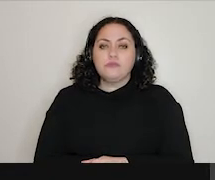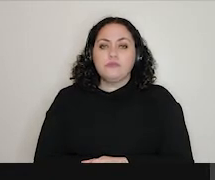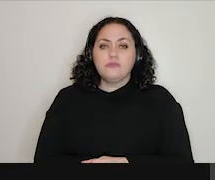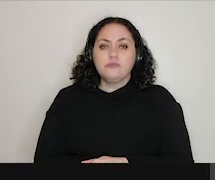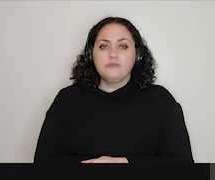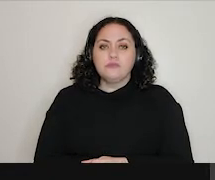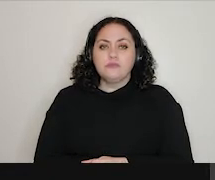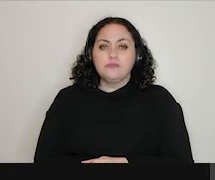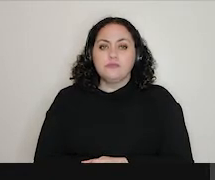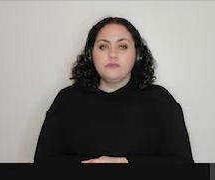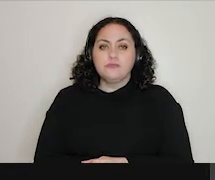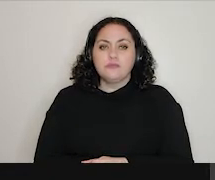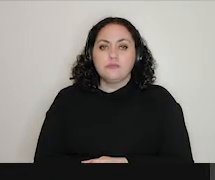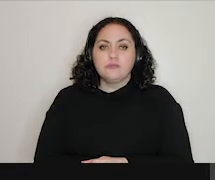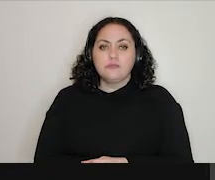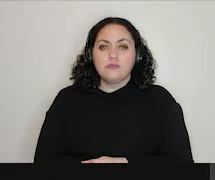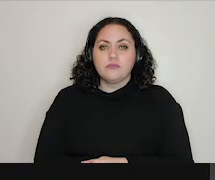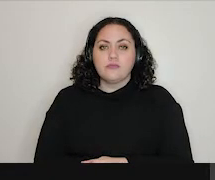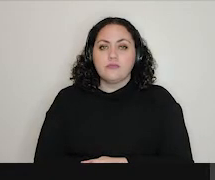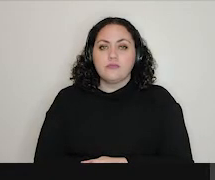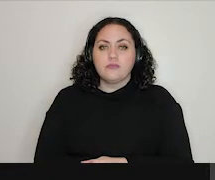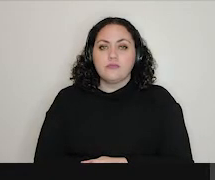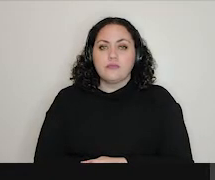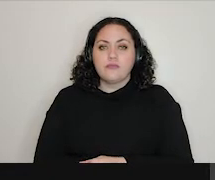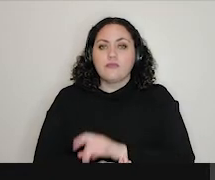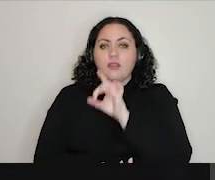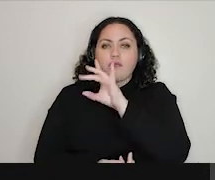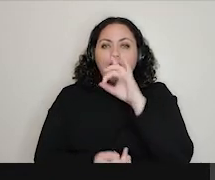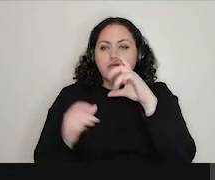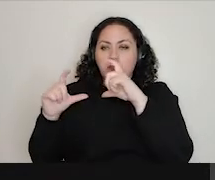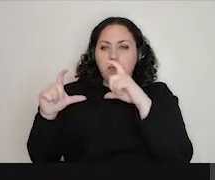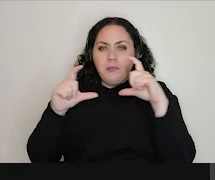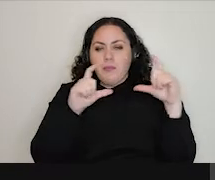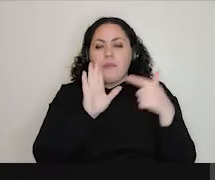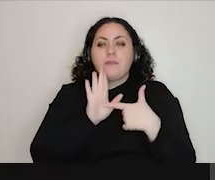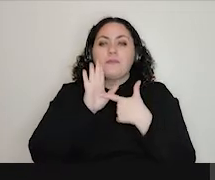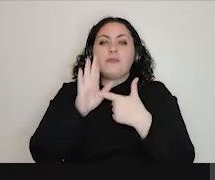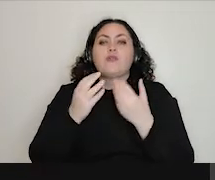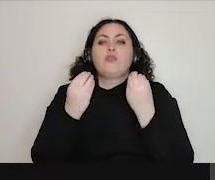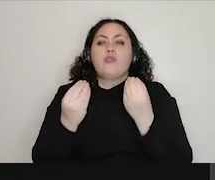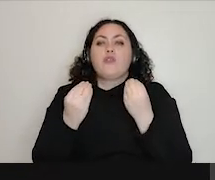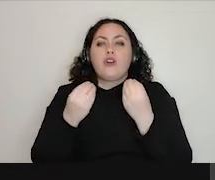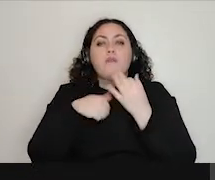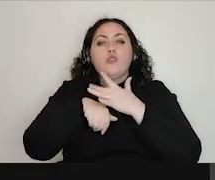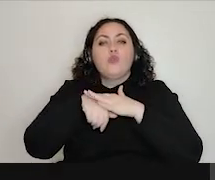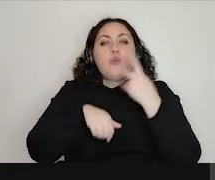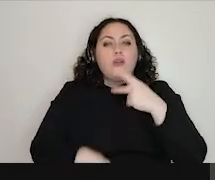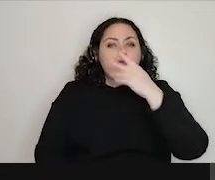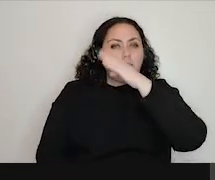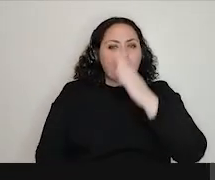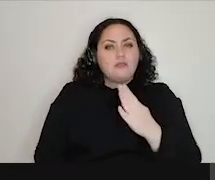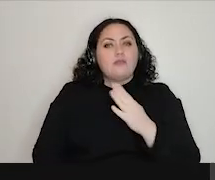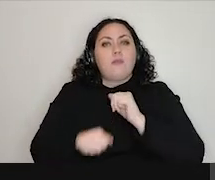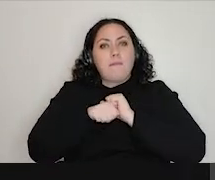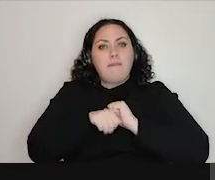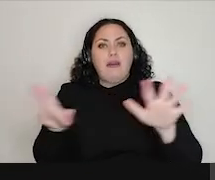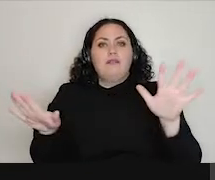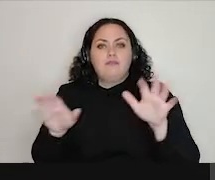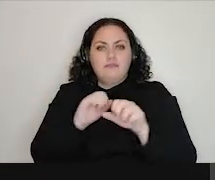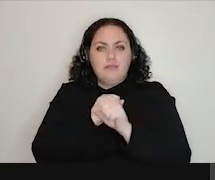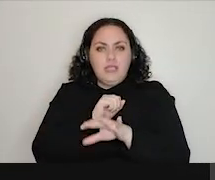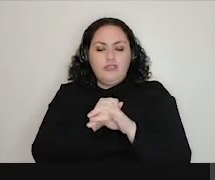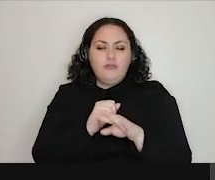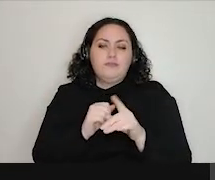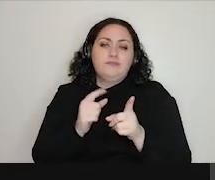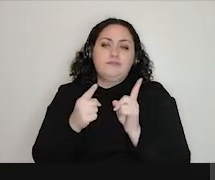época que mostravam, né, como que a doença aqui no Brasil foi